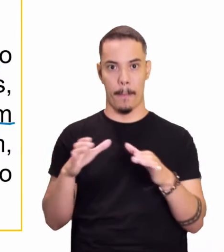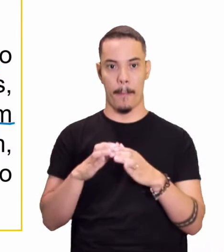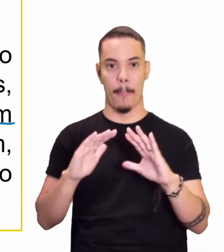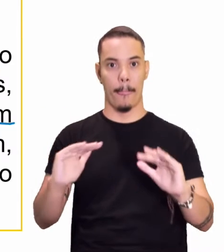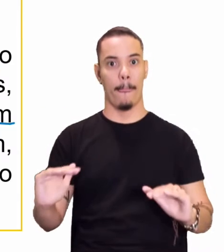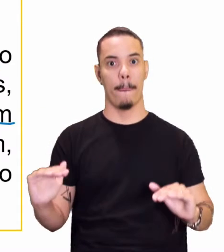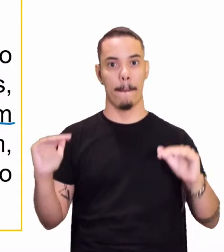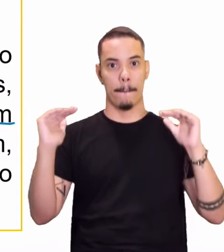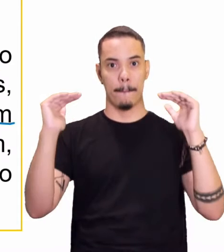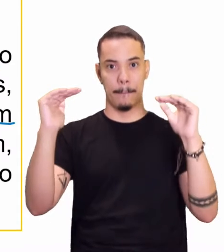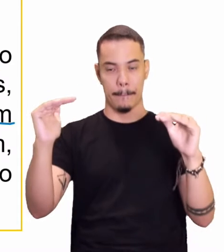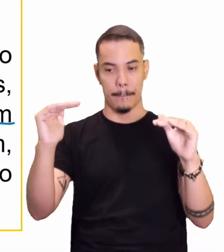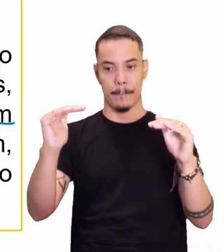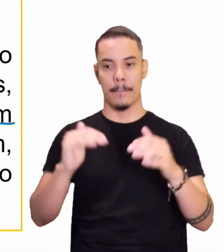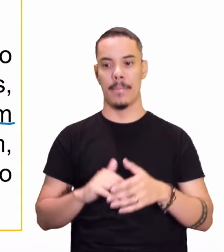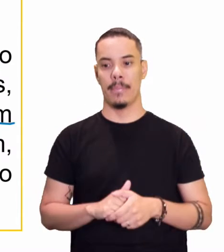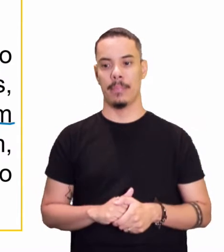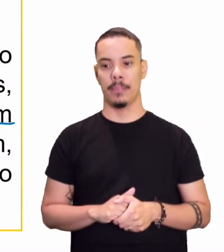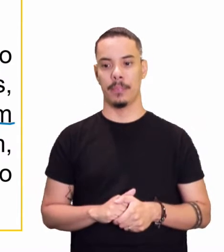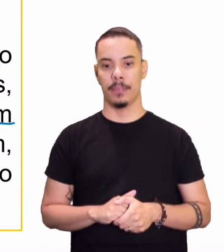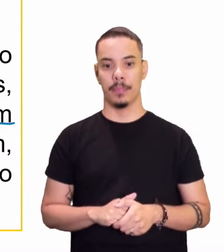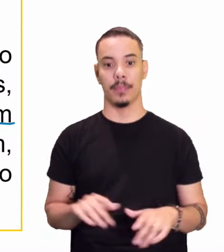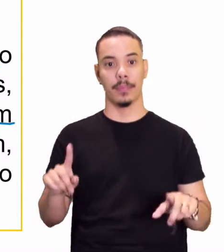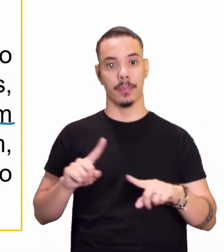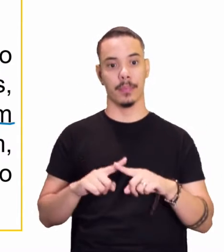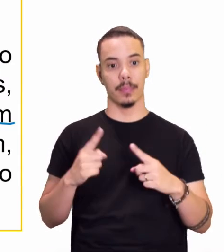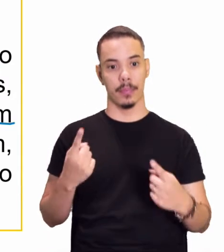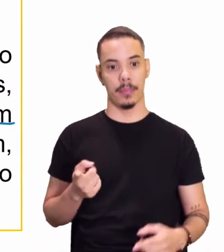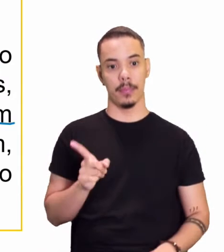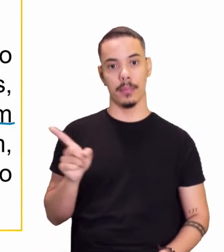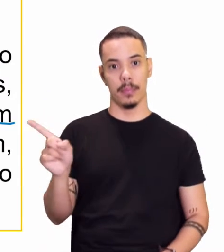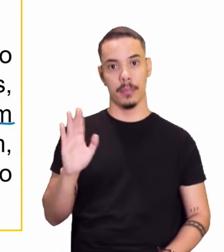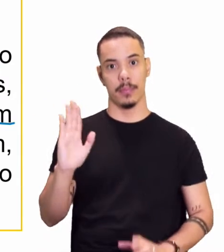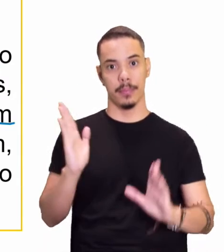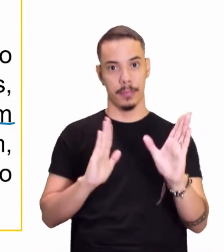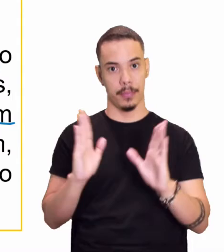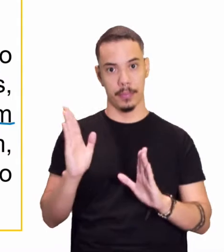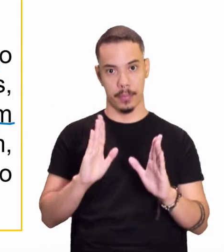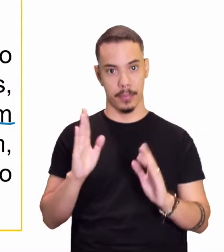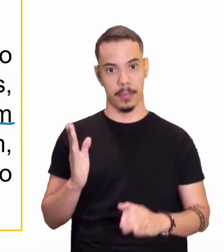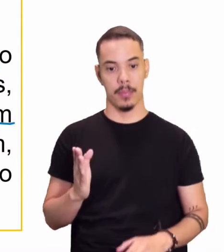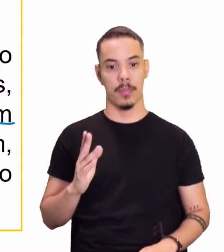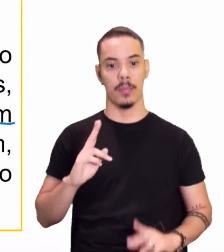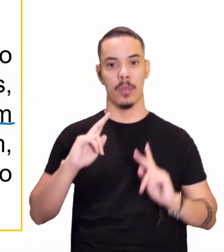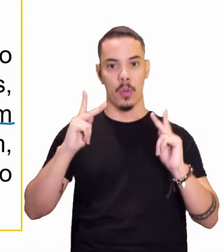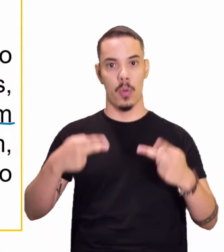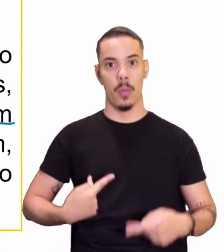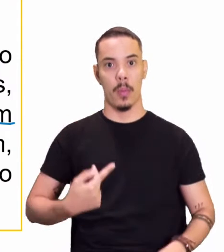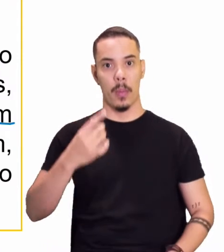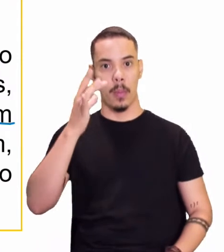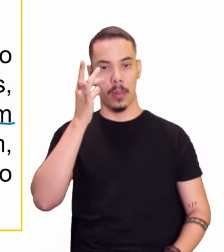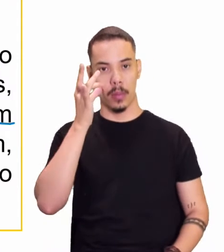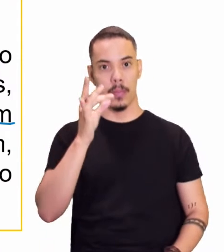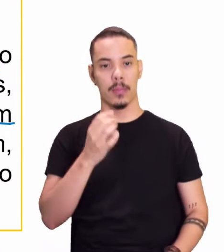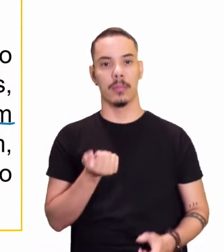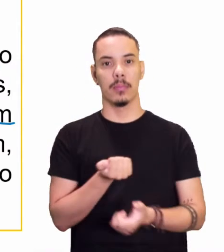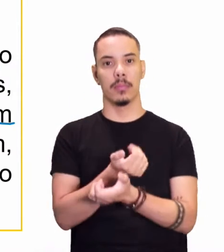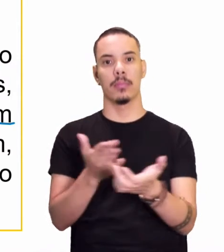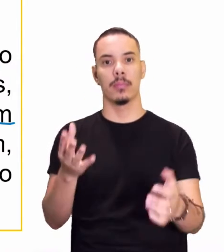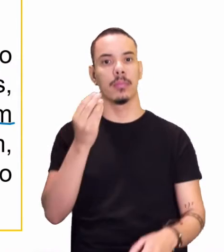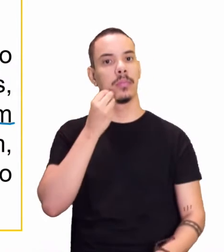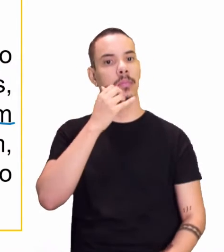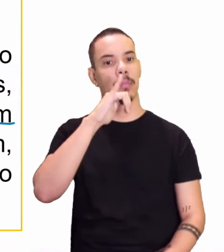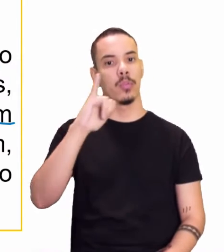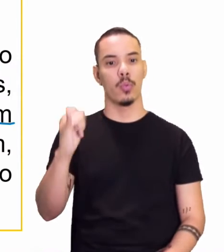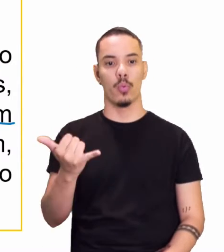alta, né? Somente. Já aqui, no período do humanismo, deram oportunidade para todos. Por isso que essa questão